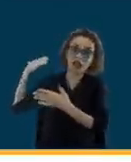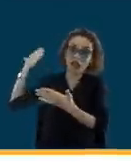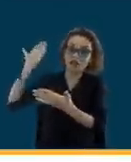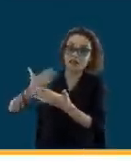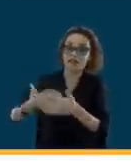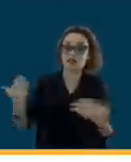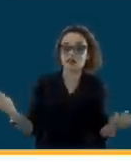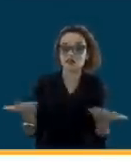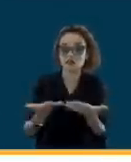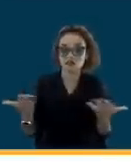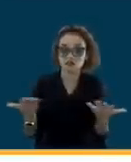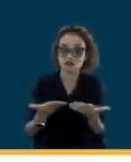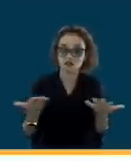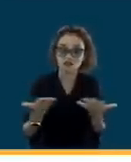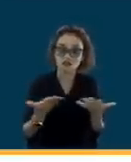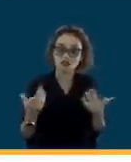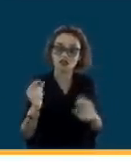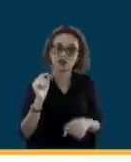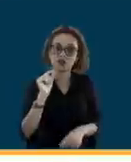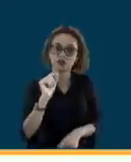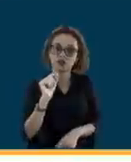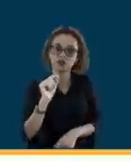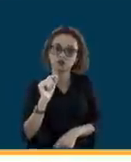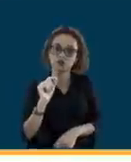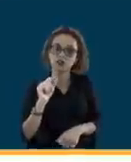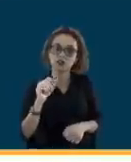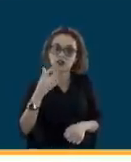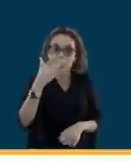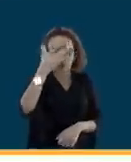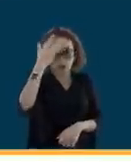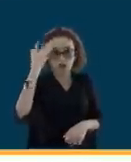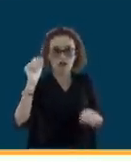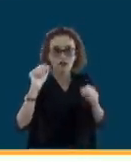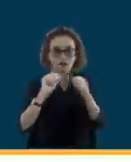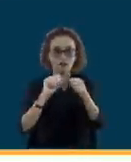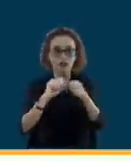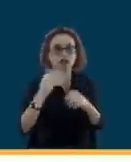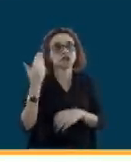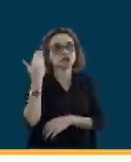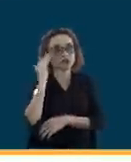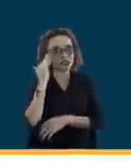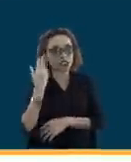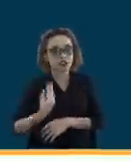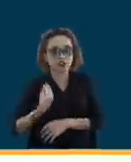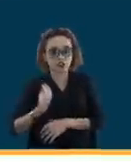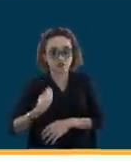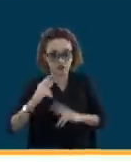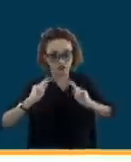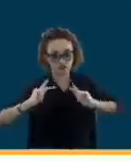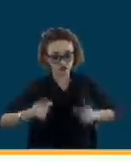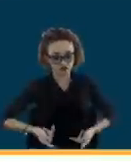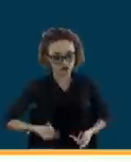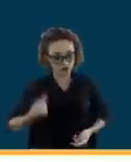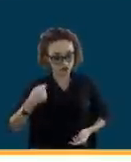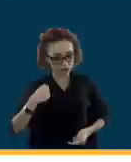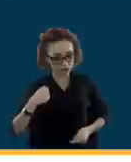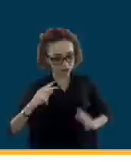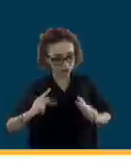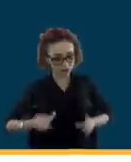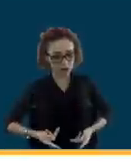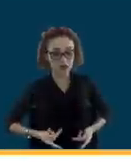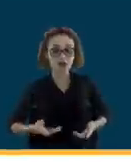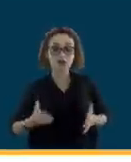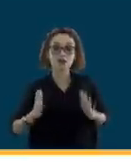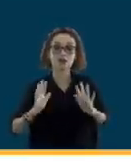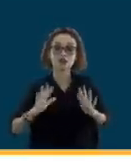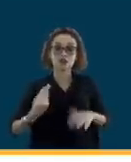o tempo em que nós iniciamos o entendimento da nossa vida como ser humano, né? E estamos